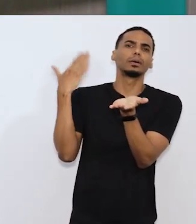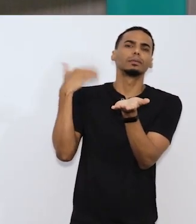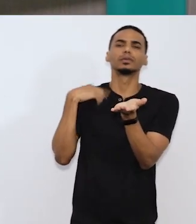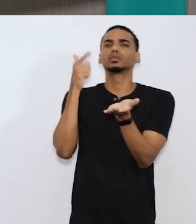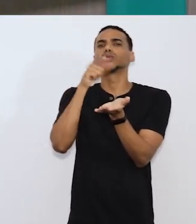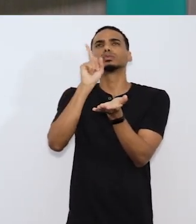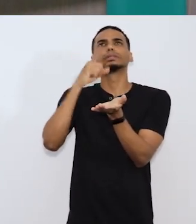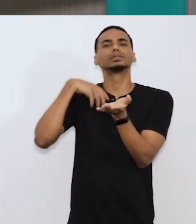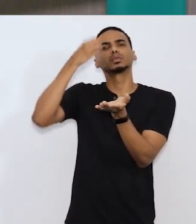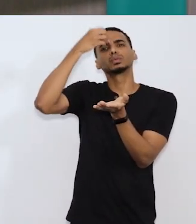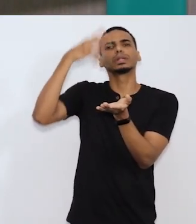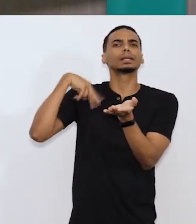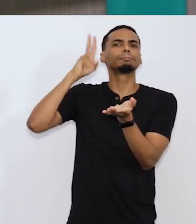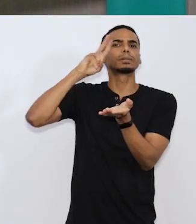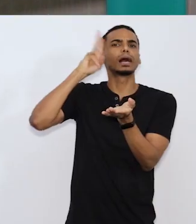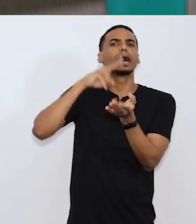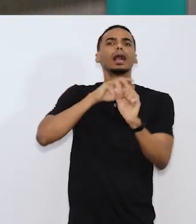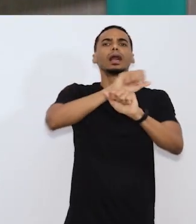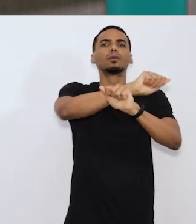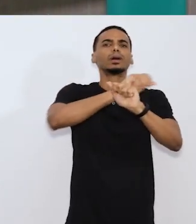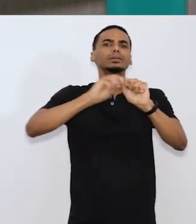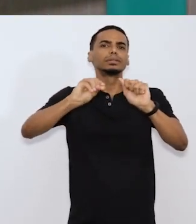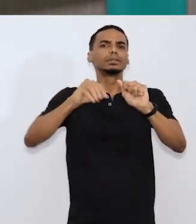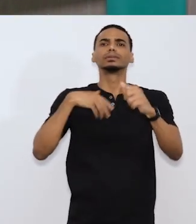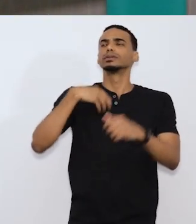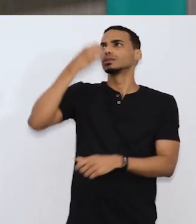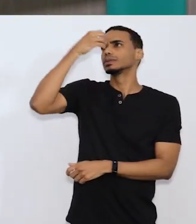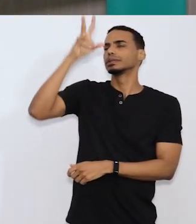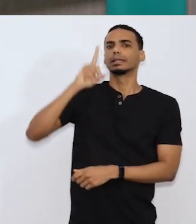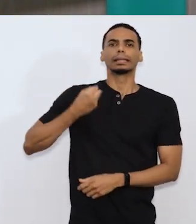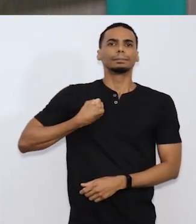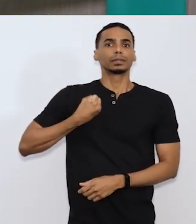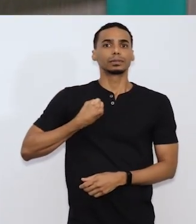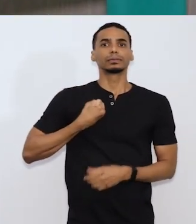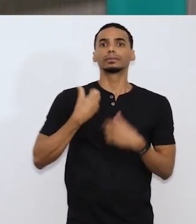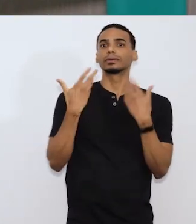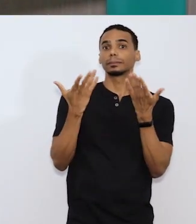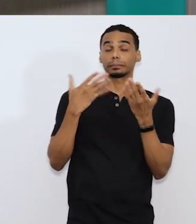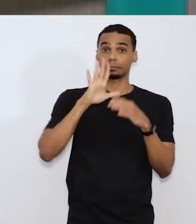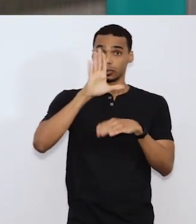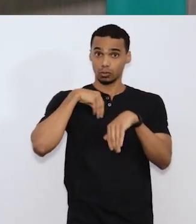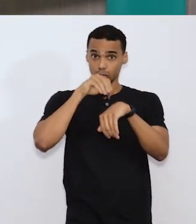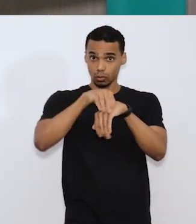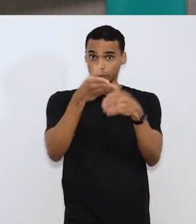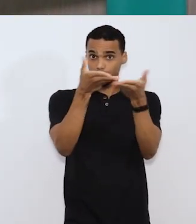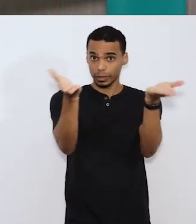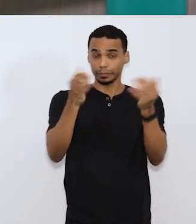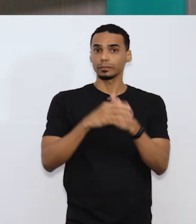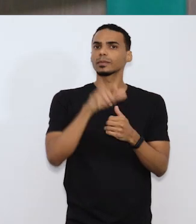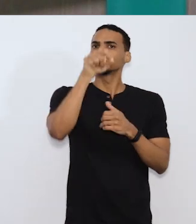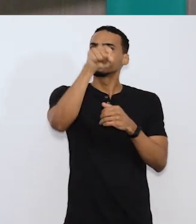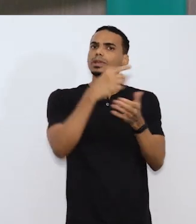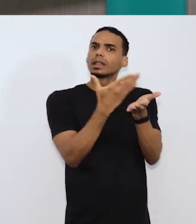não consigo lembrar o que é um artigo, eu não consigo lembrar o que é um numeral. E o que é que eu deixo de dica para vocês?